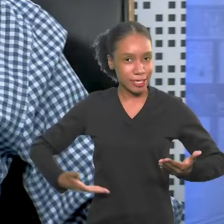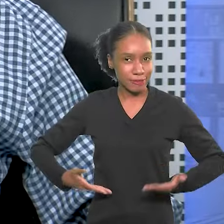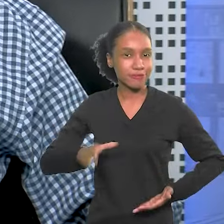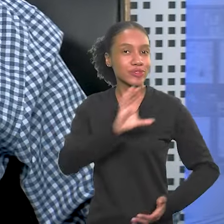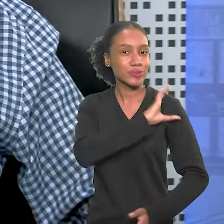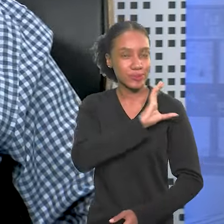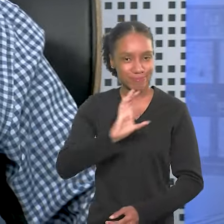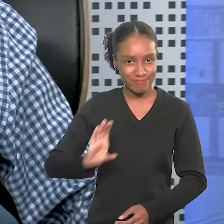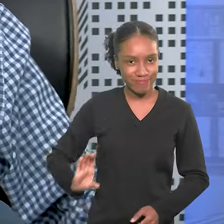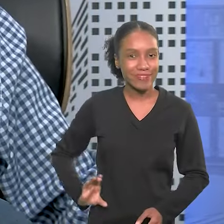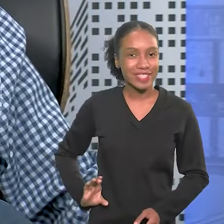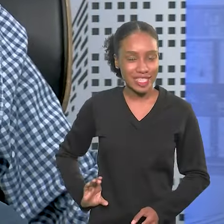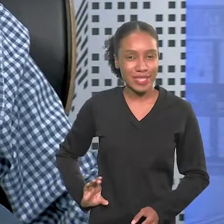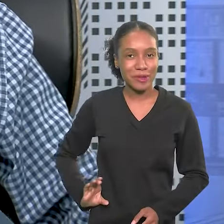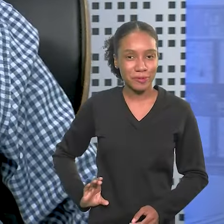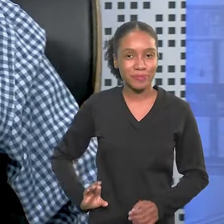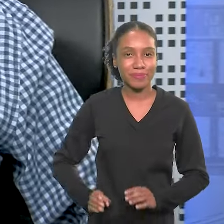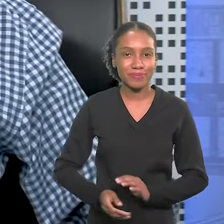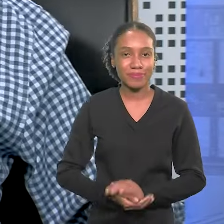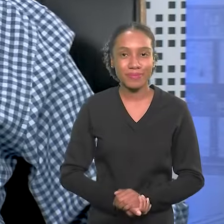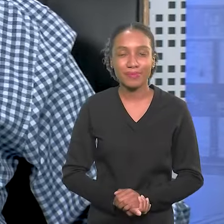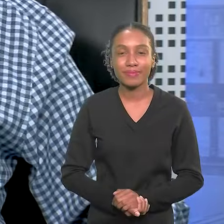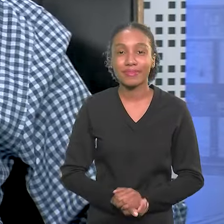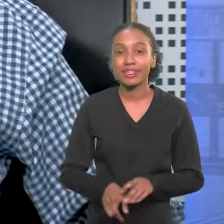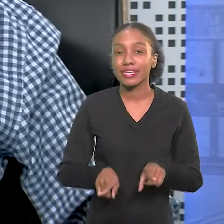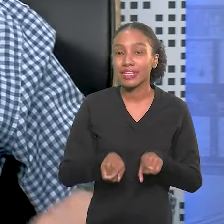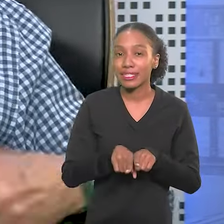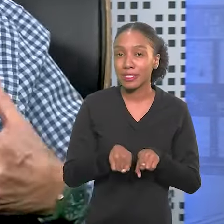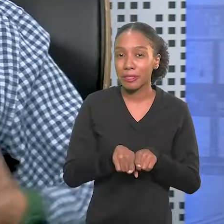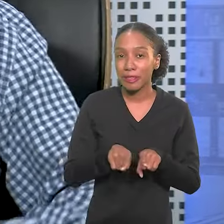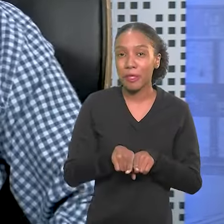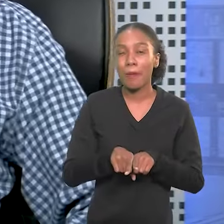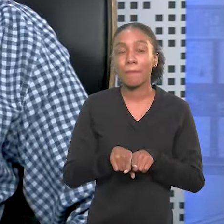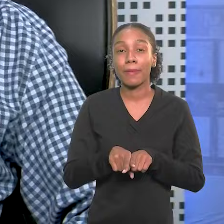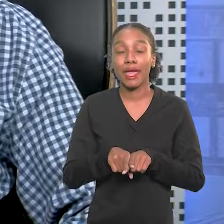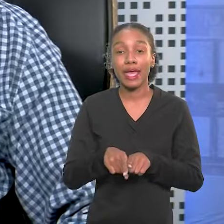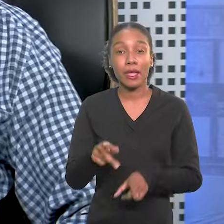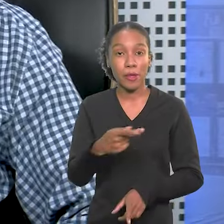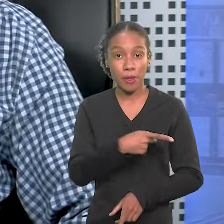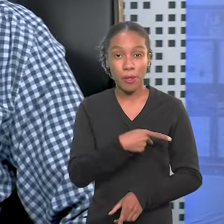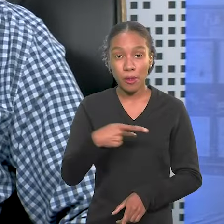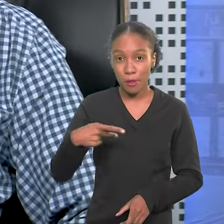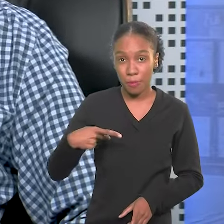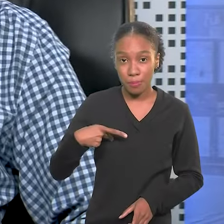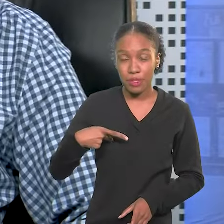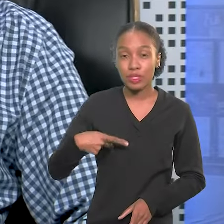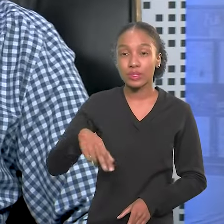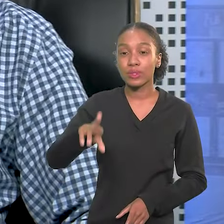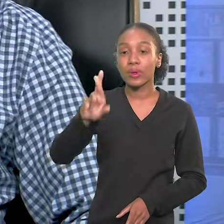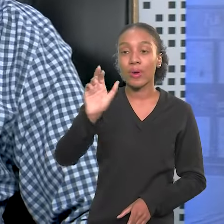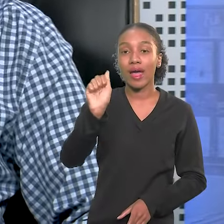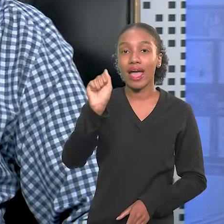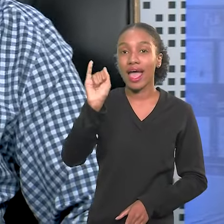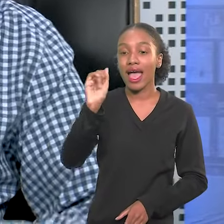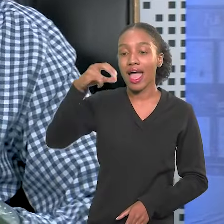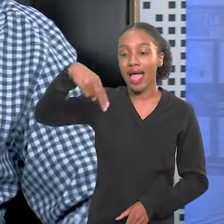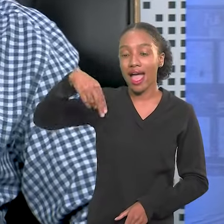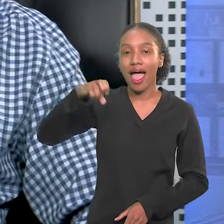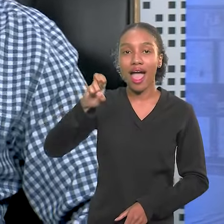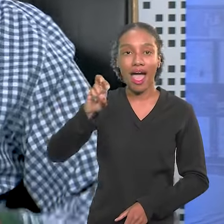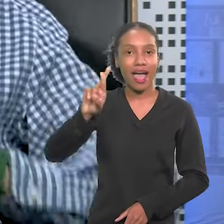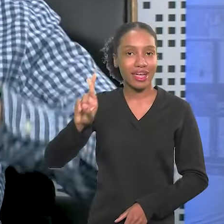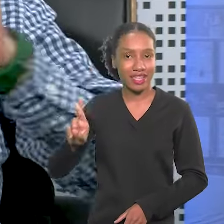e falando sobre o ministério com surdos nas igrejas